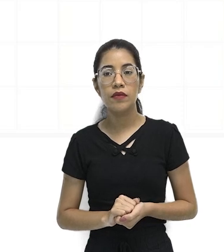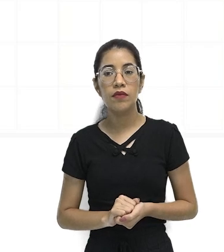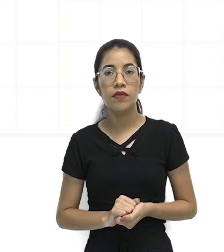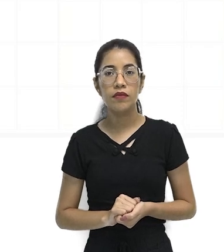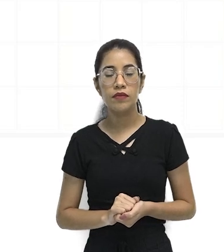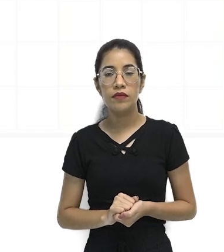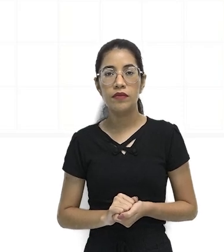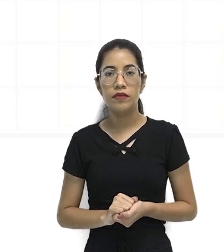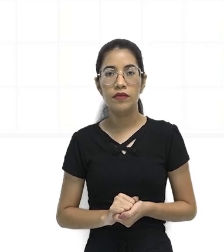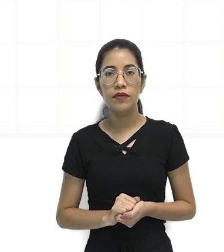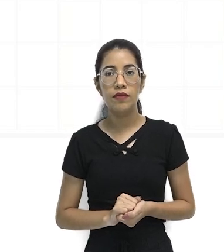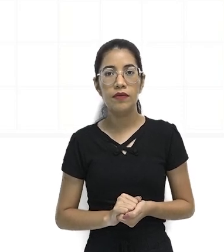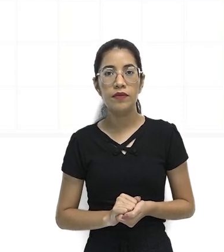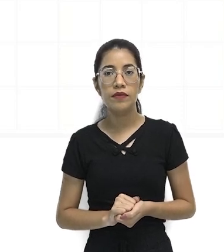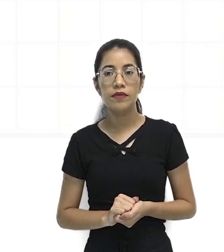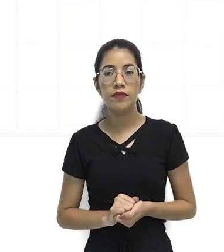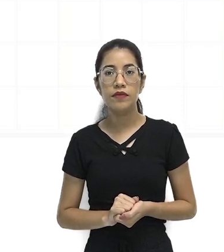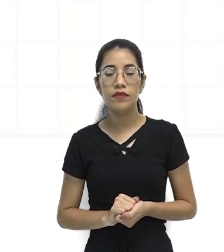terão